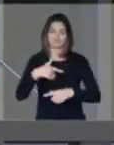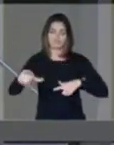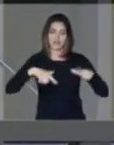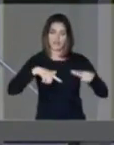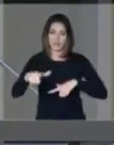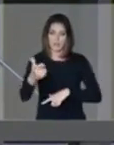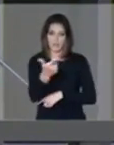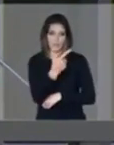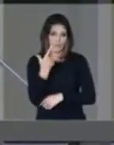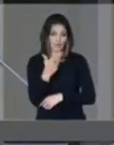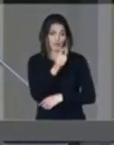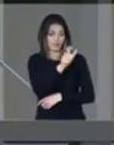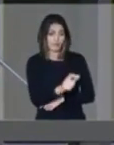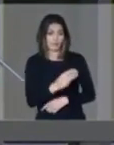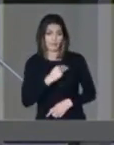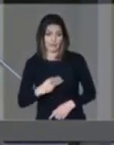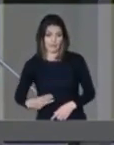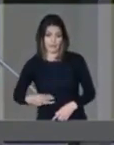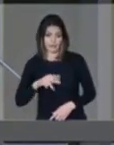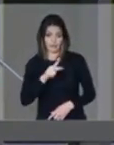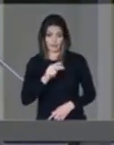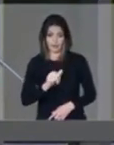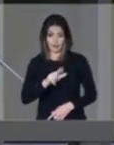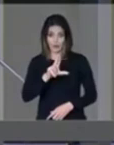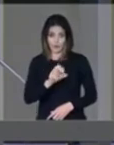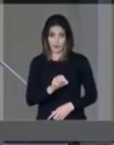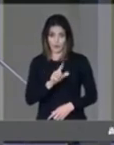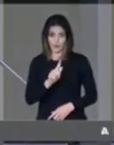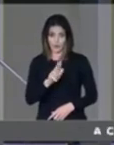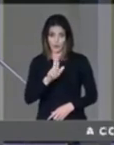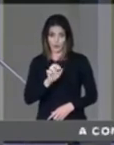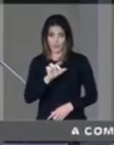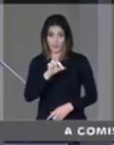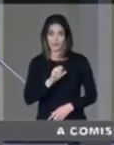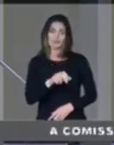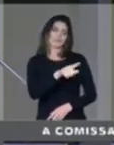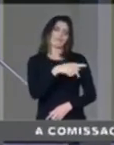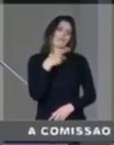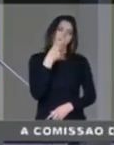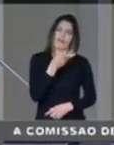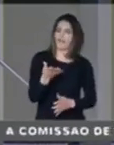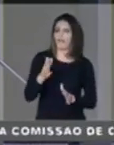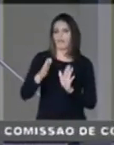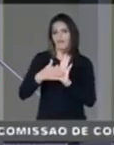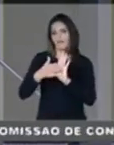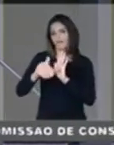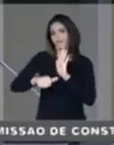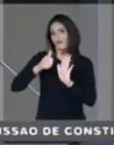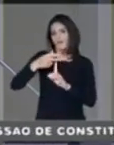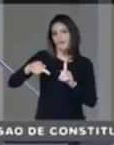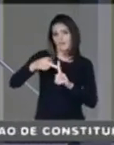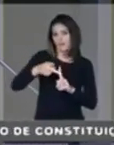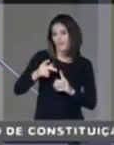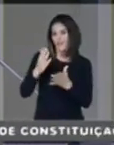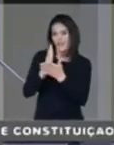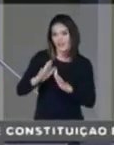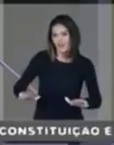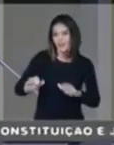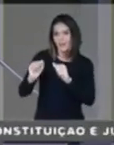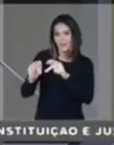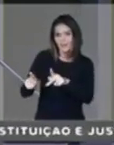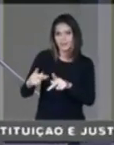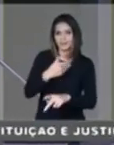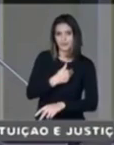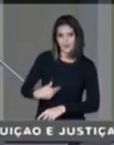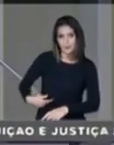tirar direito do povo. Cada vez ele inventa algo. Ou reforma da Previdência para acabar com a